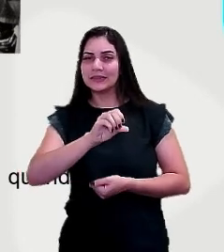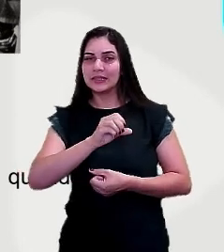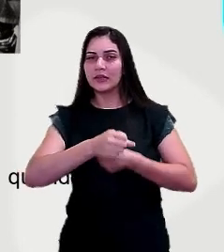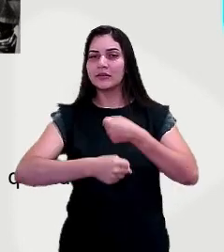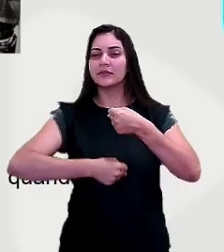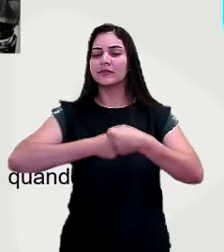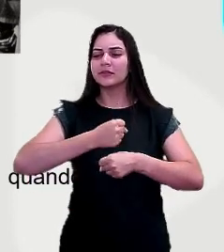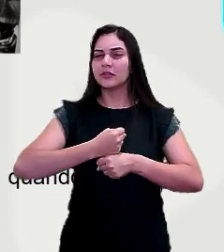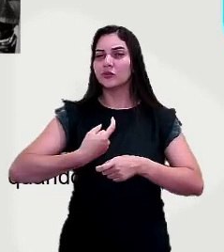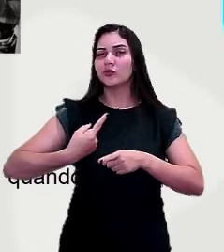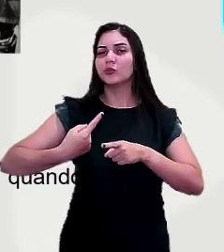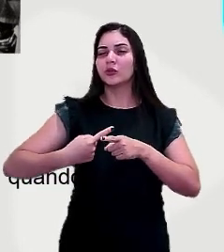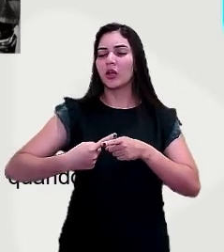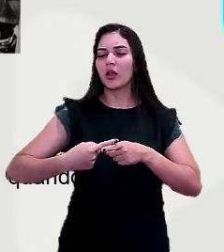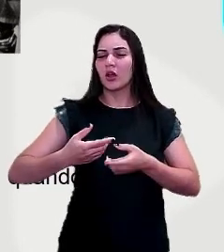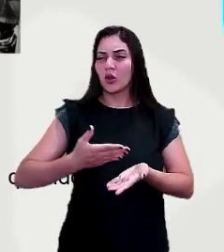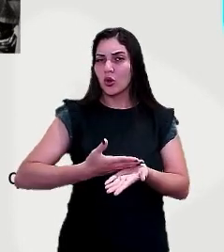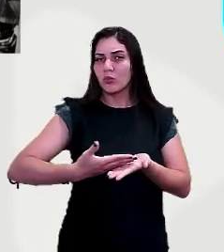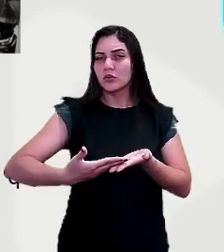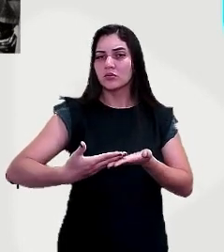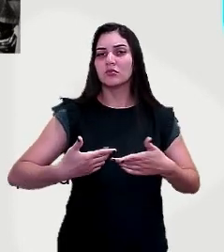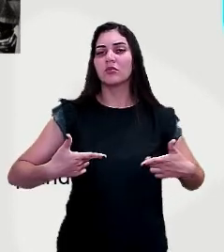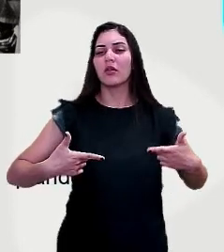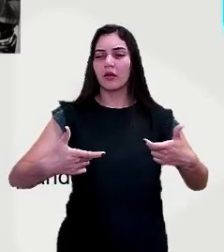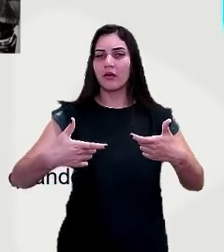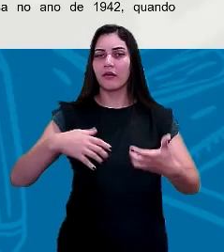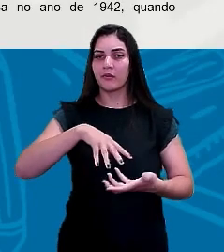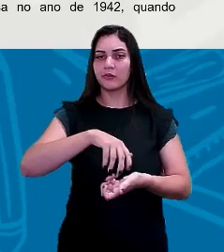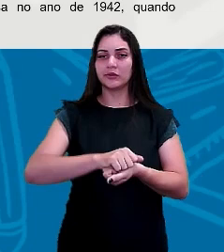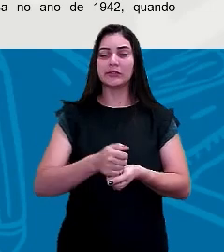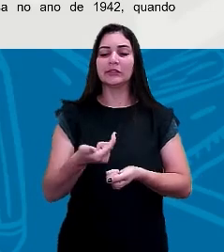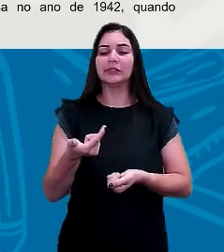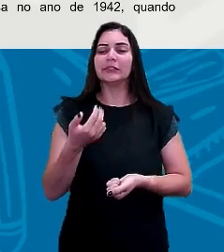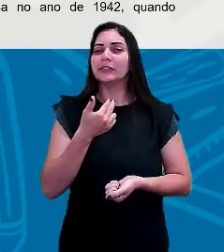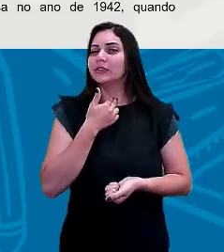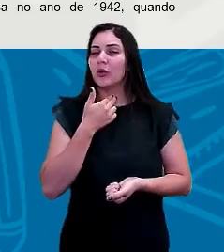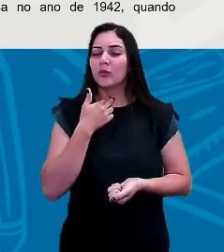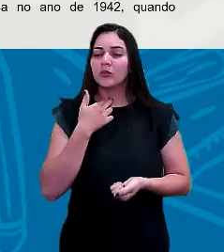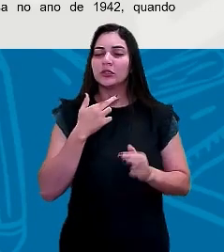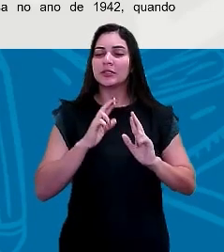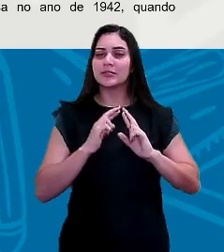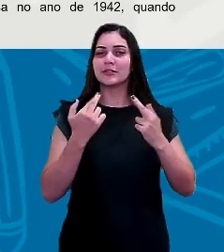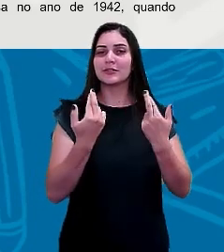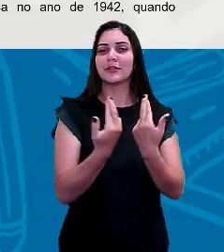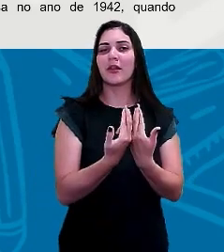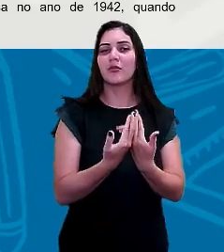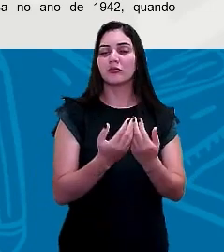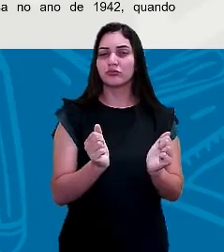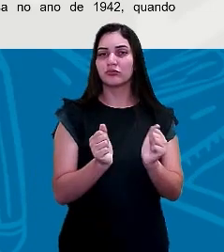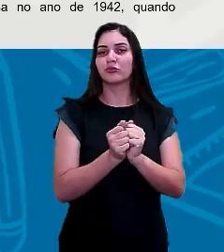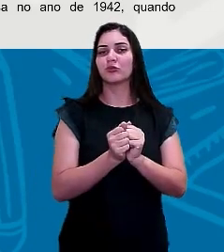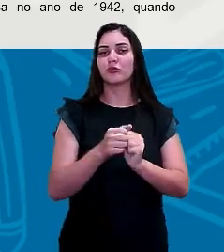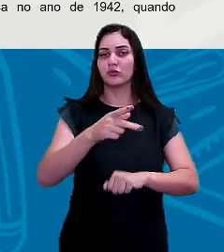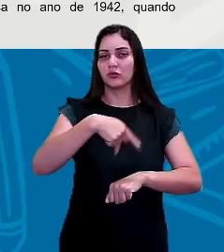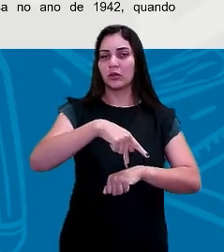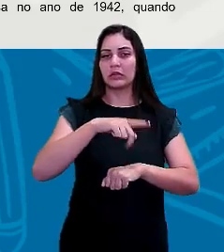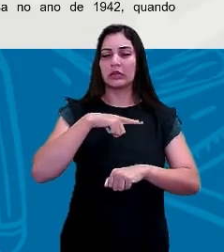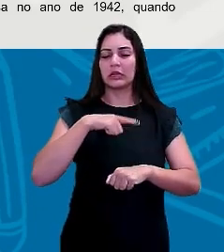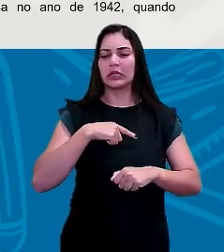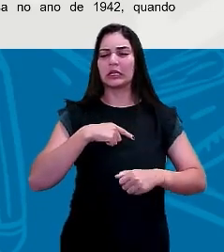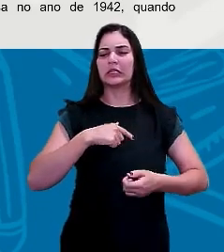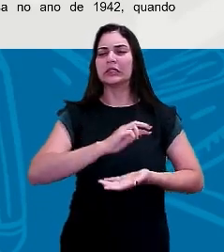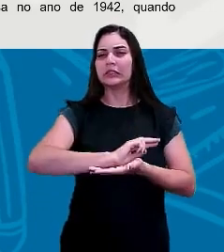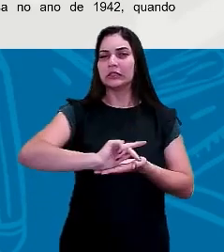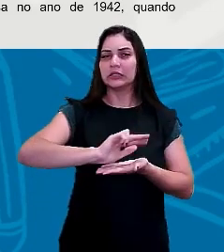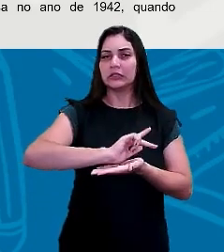A partir do momento que a Guerra Mundial começou a acontecer, já não podia se reunir os países. Existiam vários conflitos entre